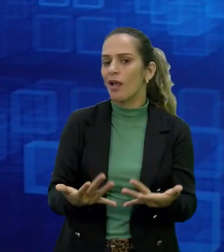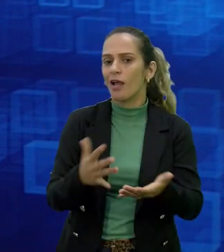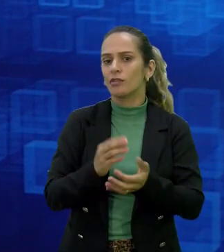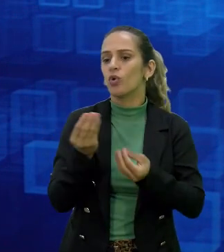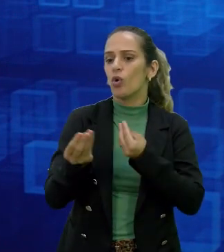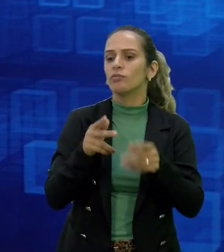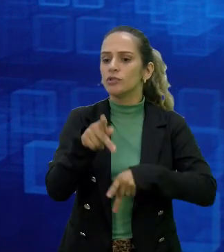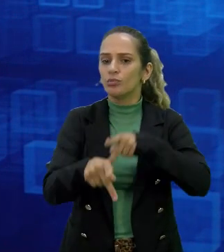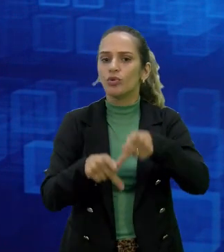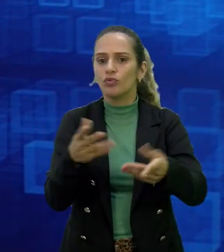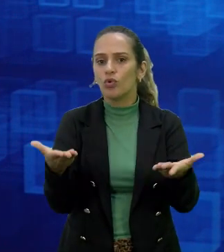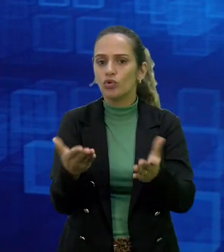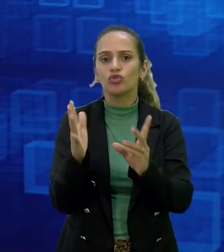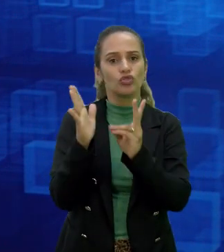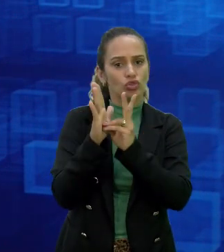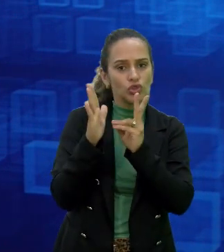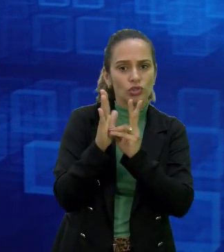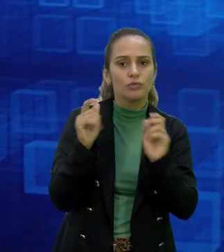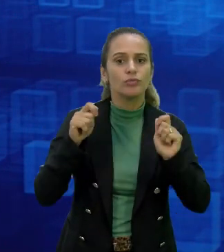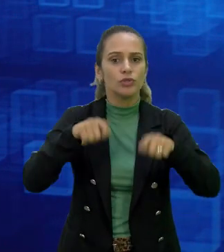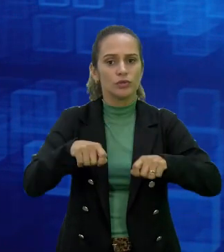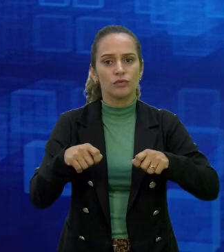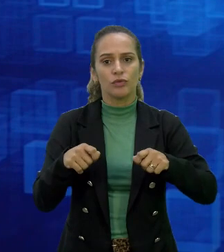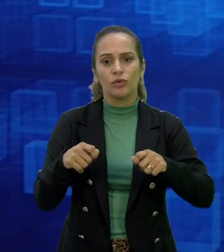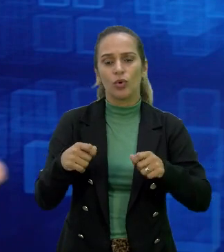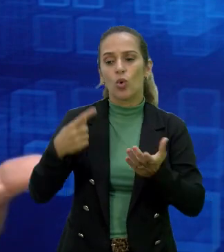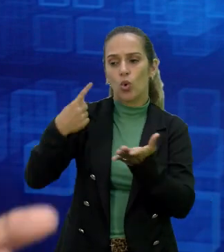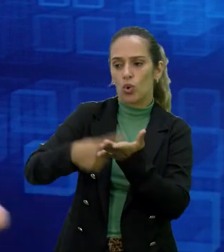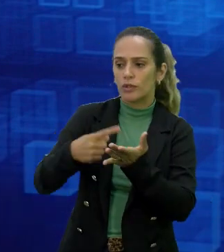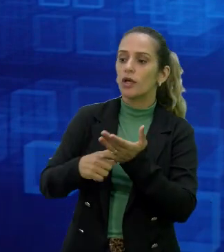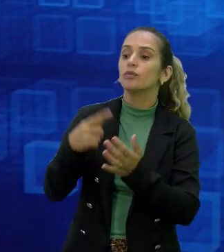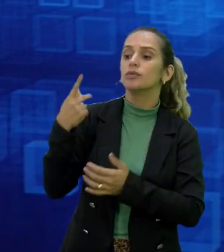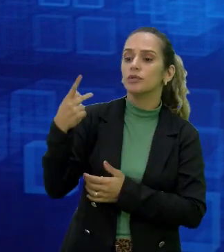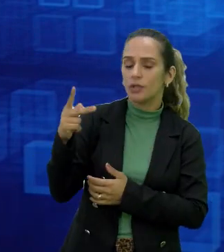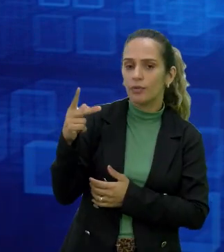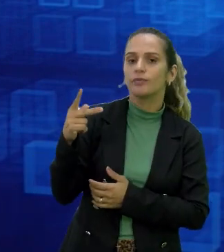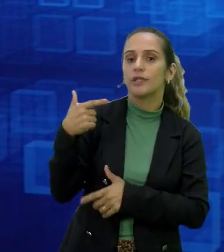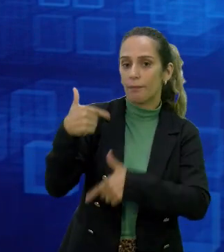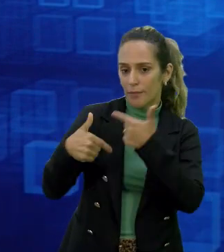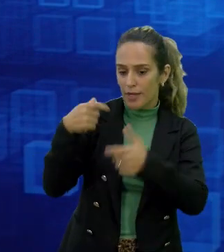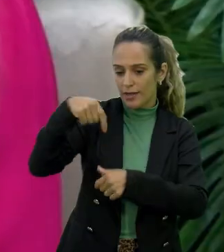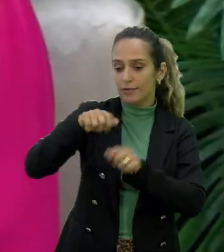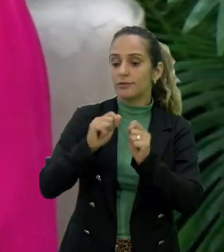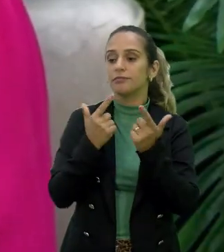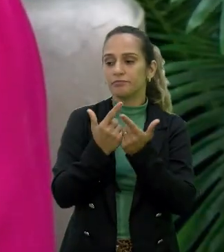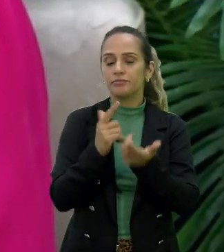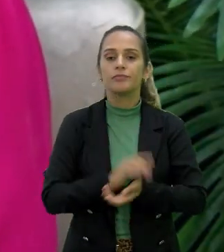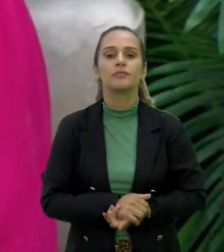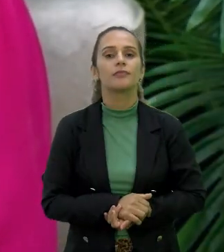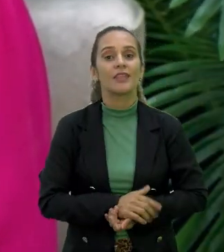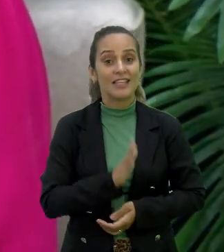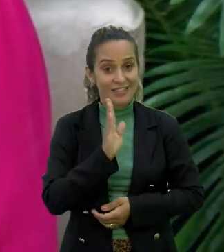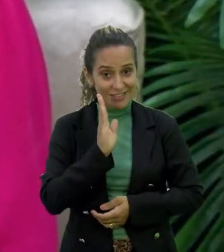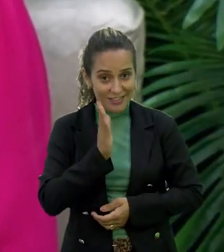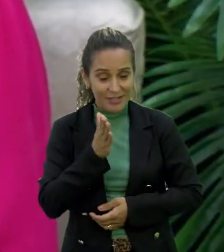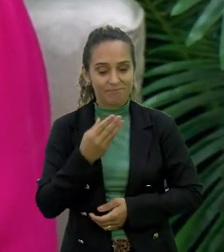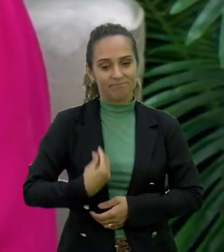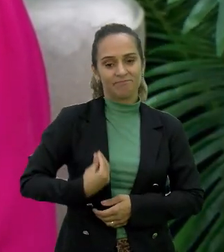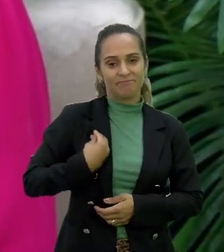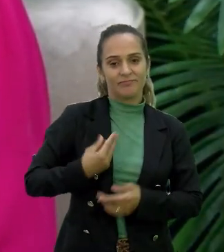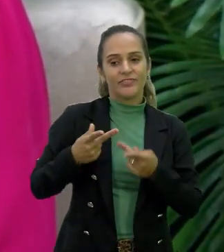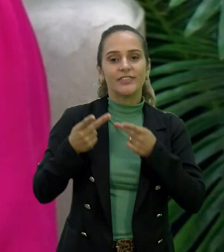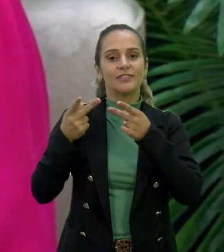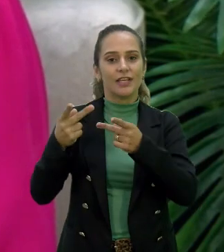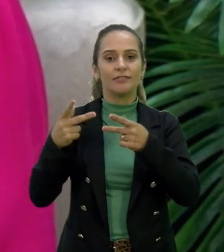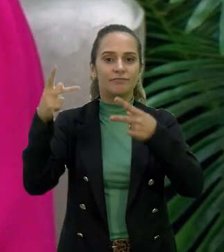e como Esses povos podem contar com o mandato da deputada Ieda eu estive numa aldeia